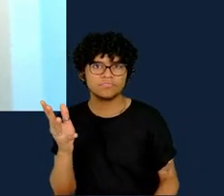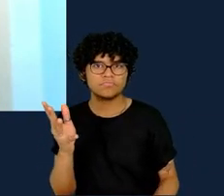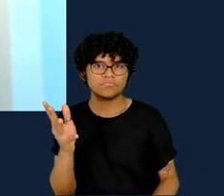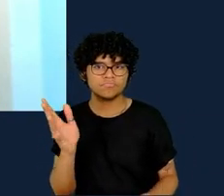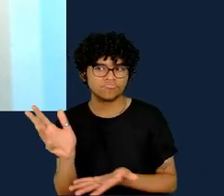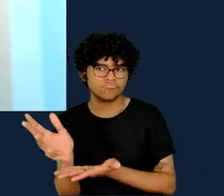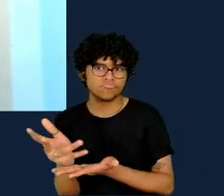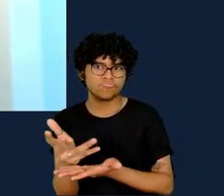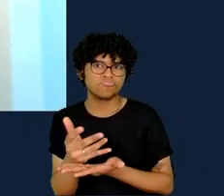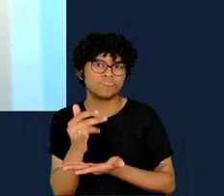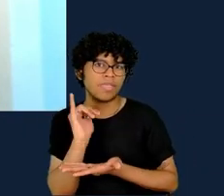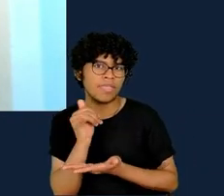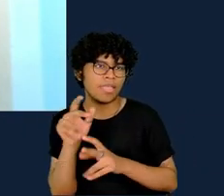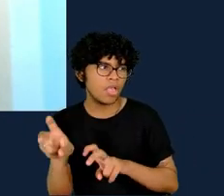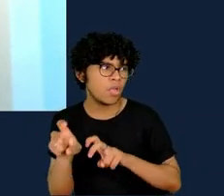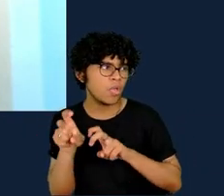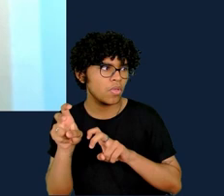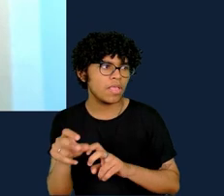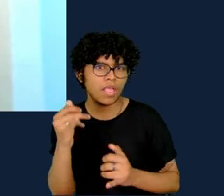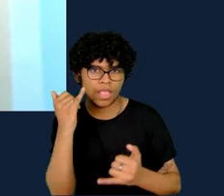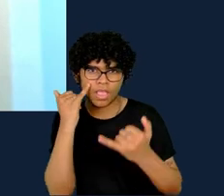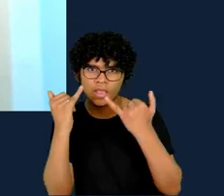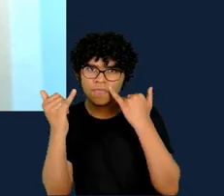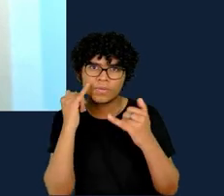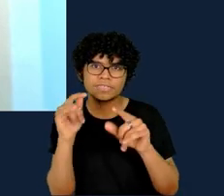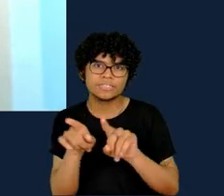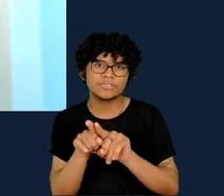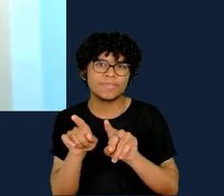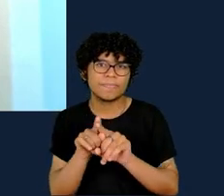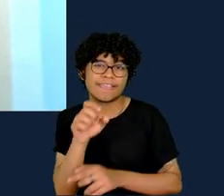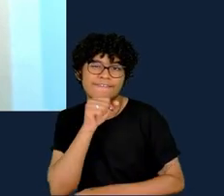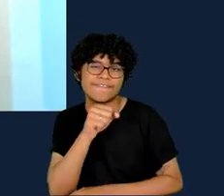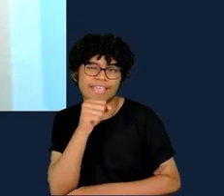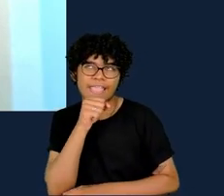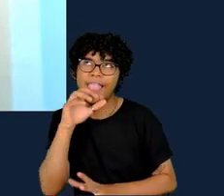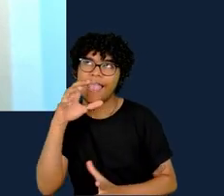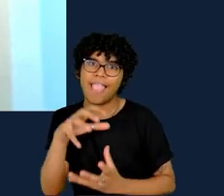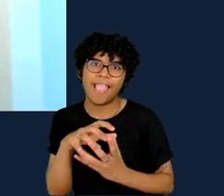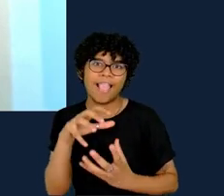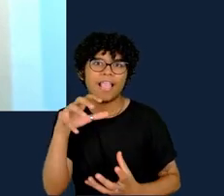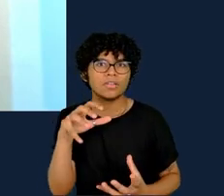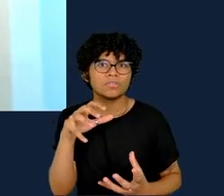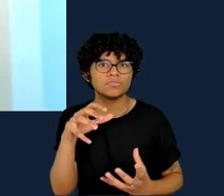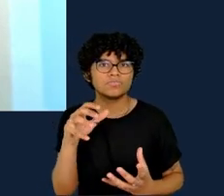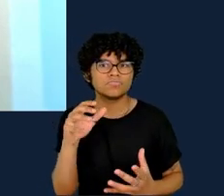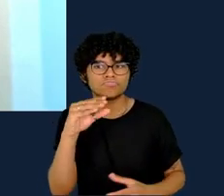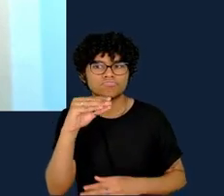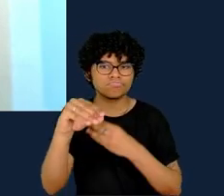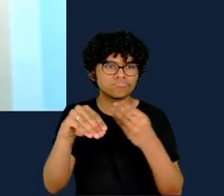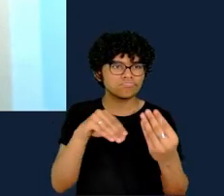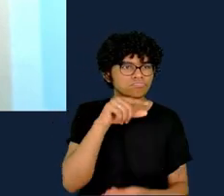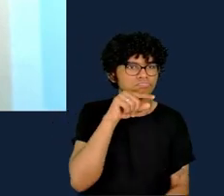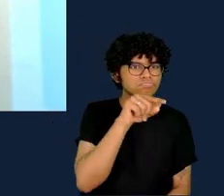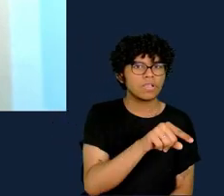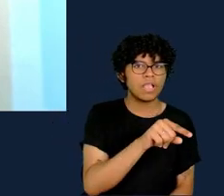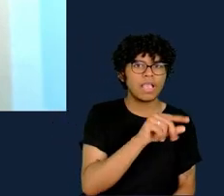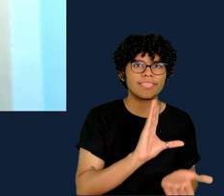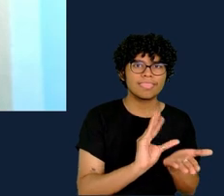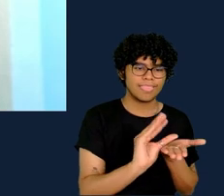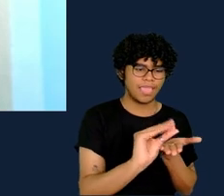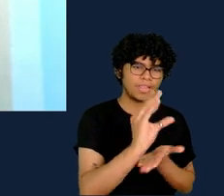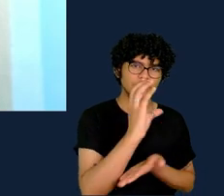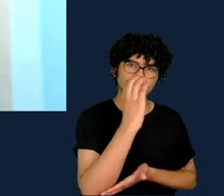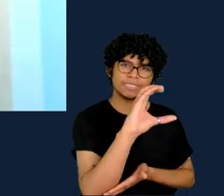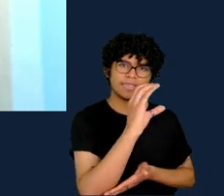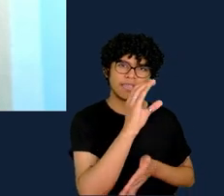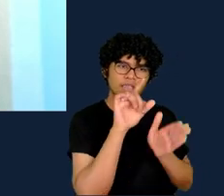relatos orais, de informação dos anciãos sobre o tempo, com camadas de dados científicos, vindo com satélites? A gente conversou muito